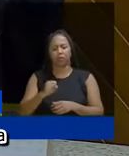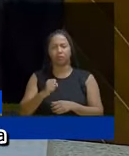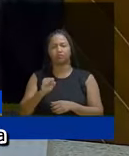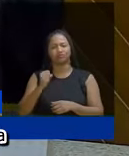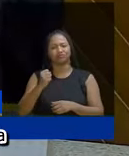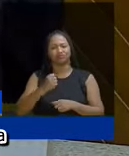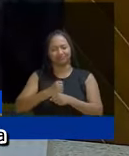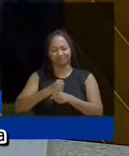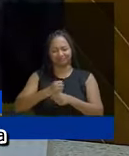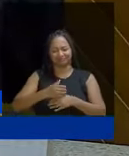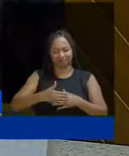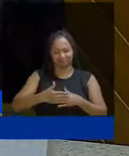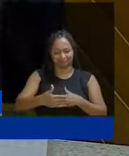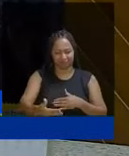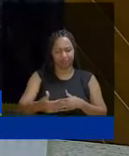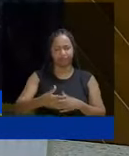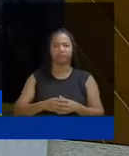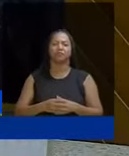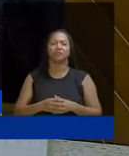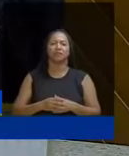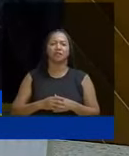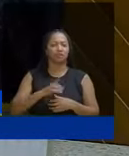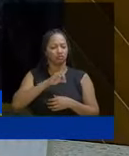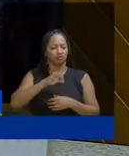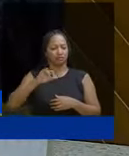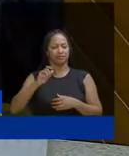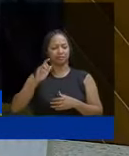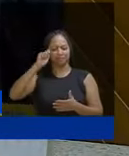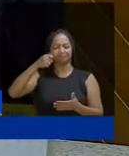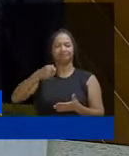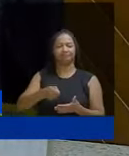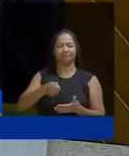seguintes, contados a partir da data da decisão.